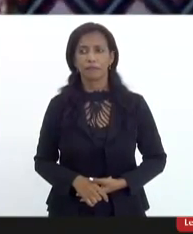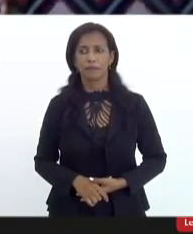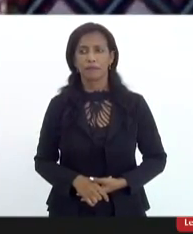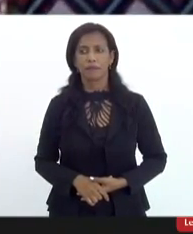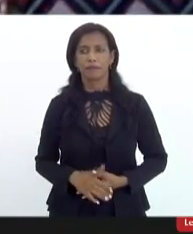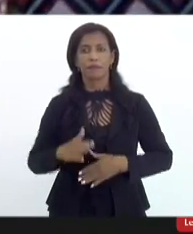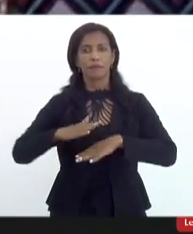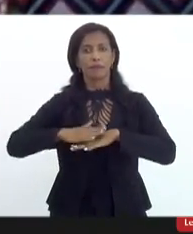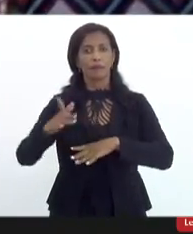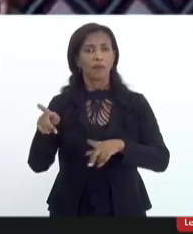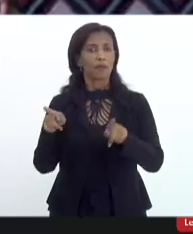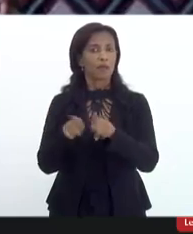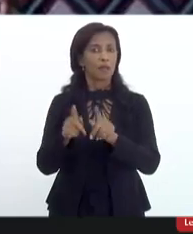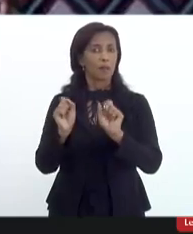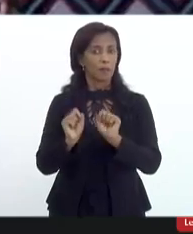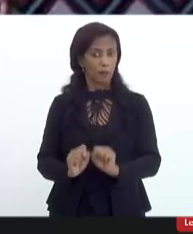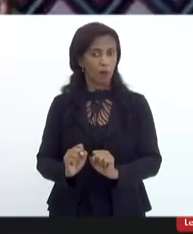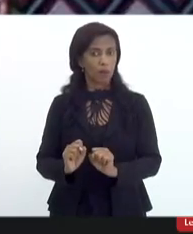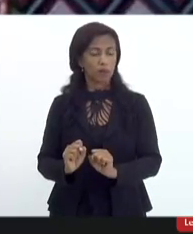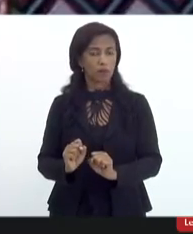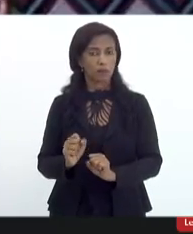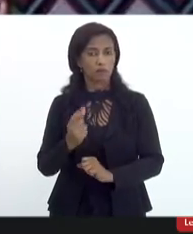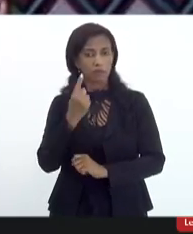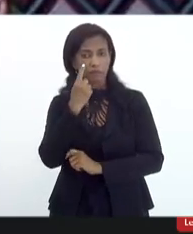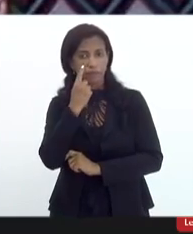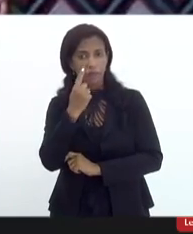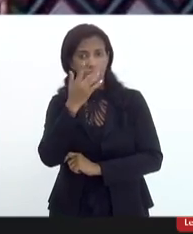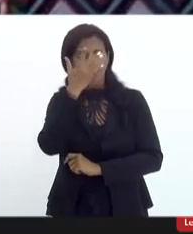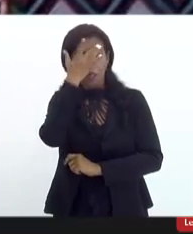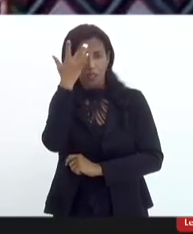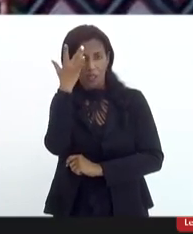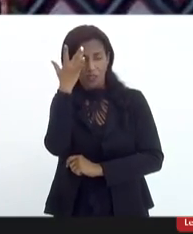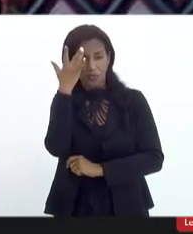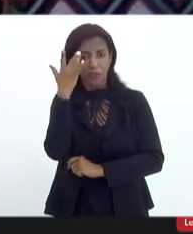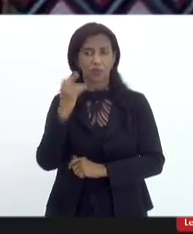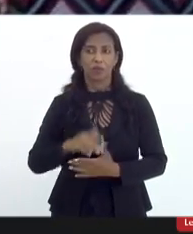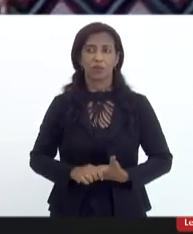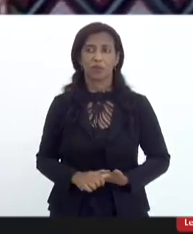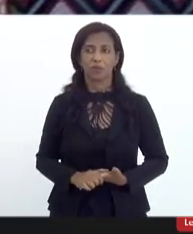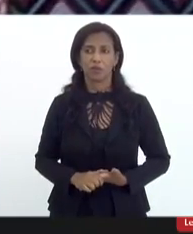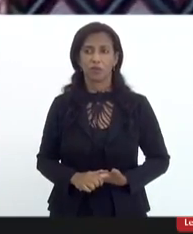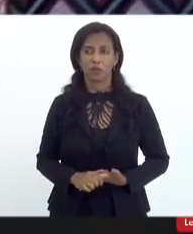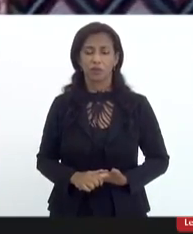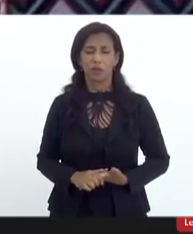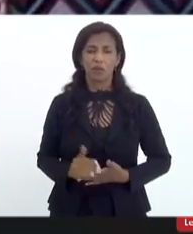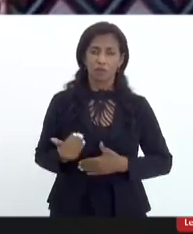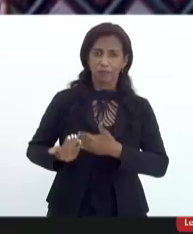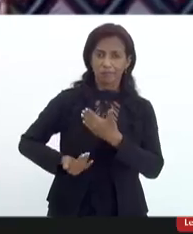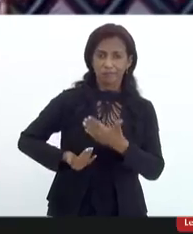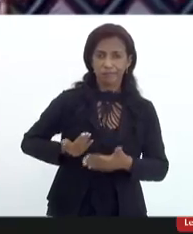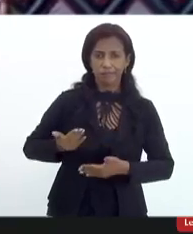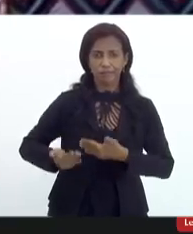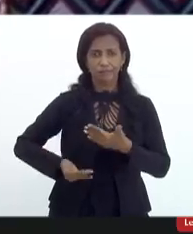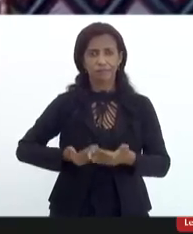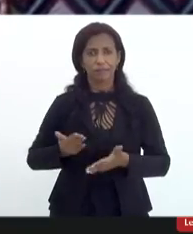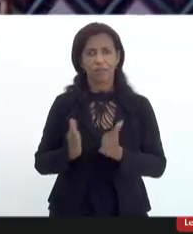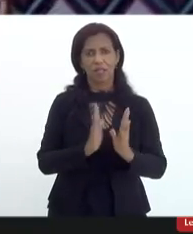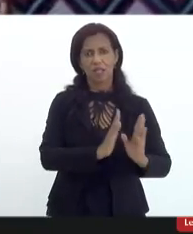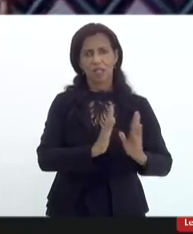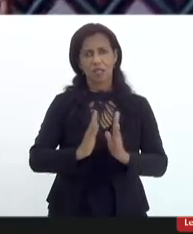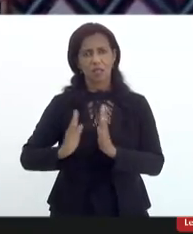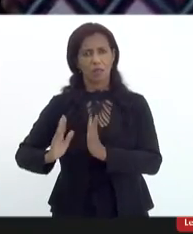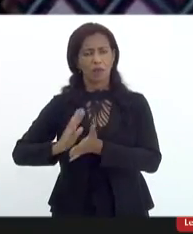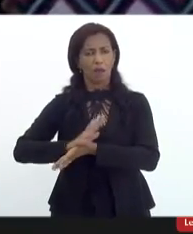Mas que a gente também possa ouvir, né, os que perpetram e perpetuam esse